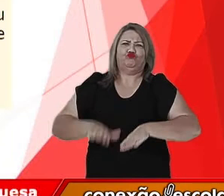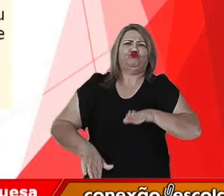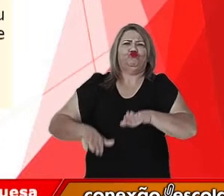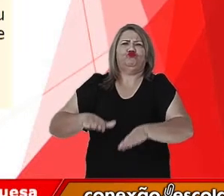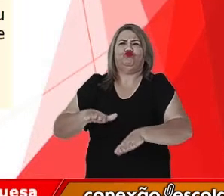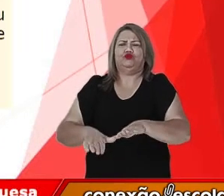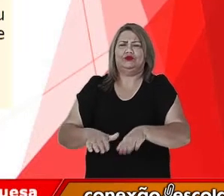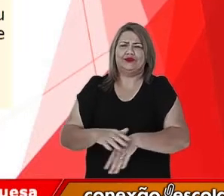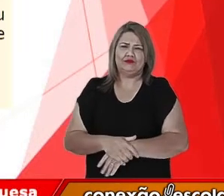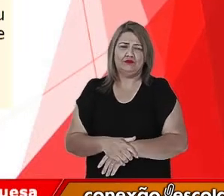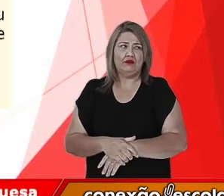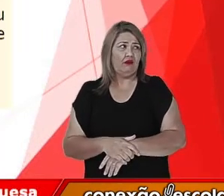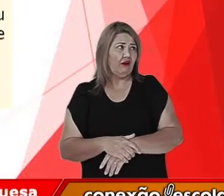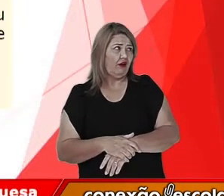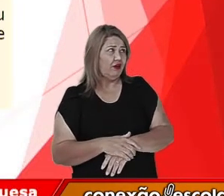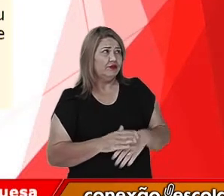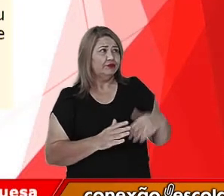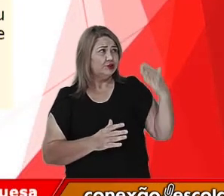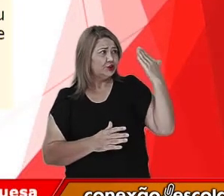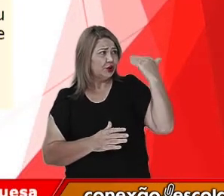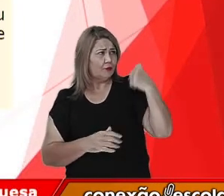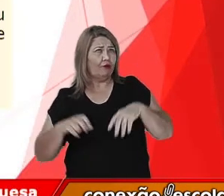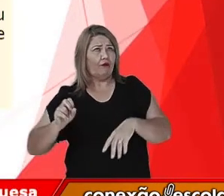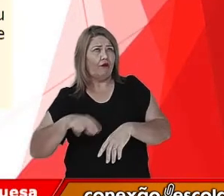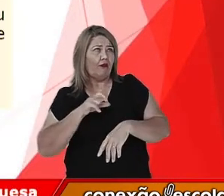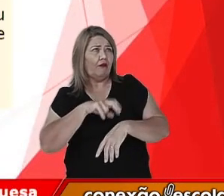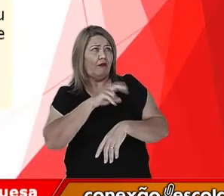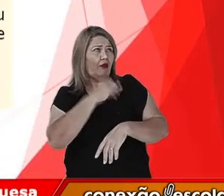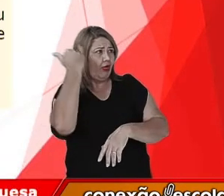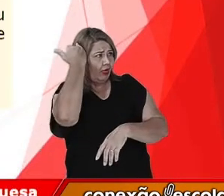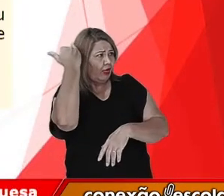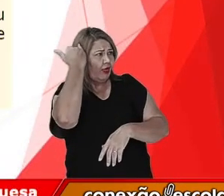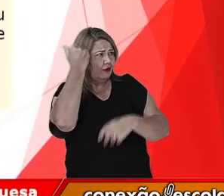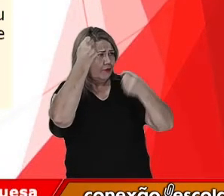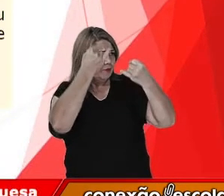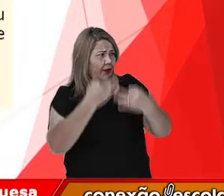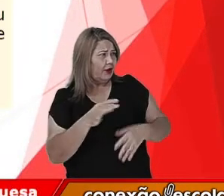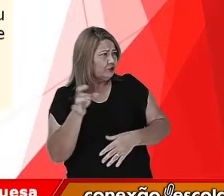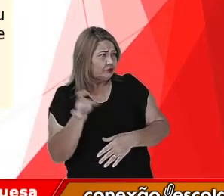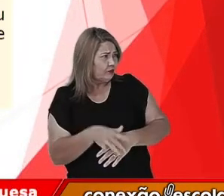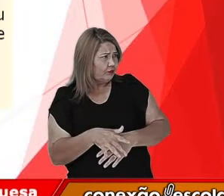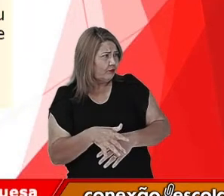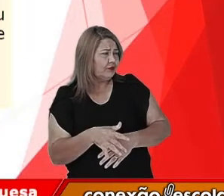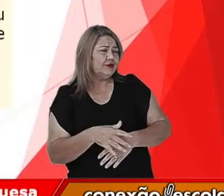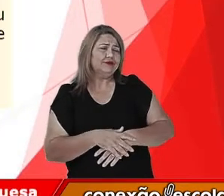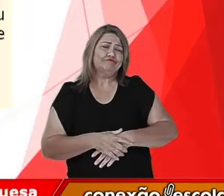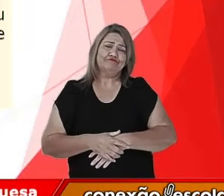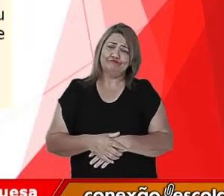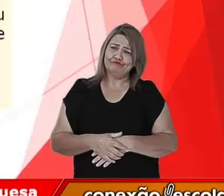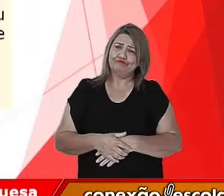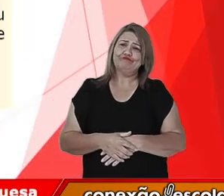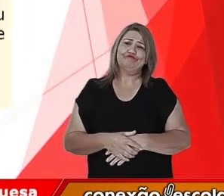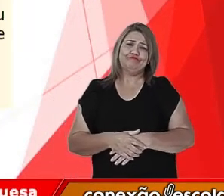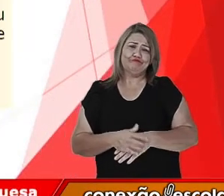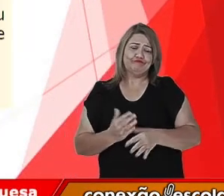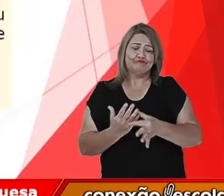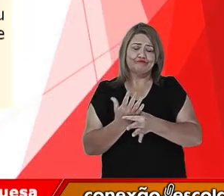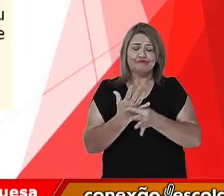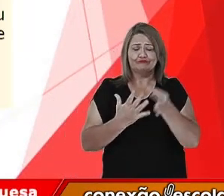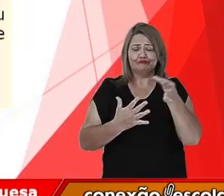Foi para falar sobre isso que você me fez subir até aqui? Perguntou ela, guardando as luvas na